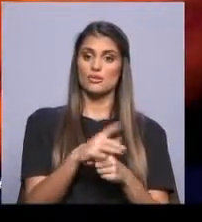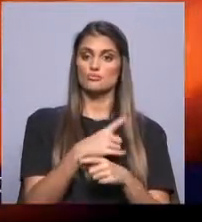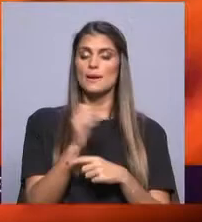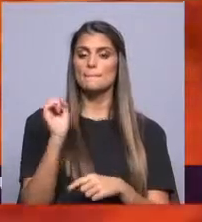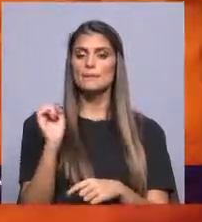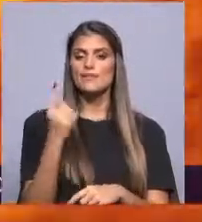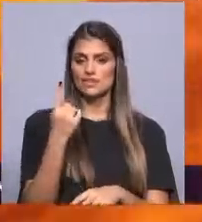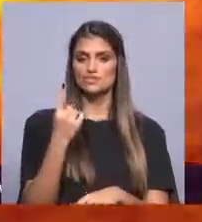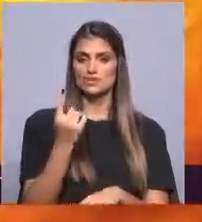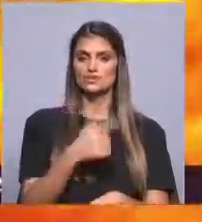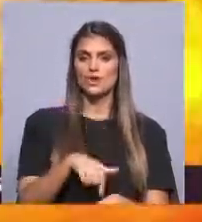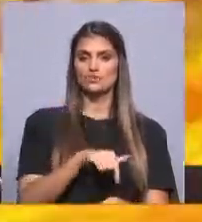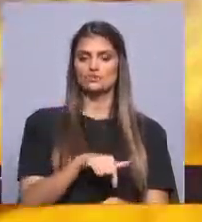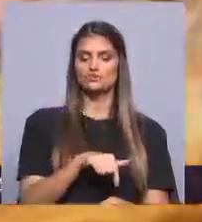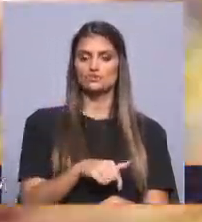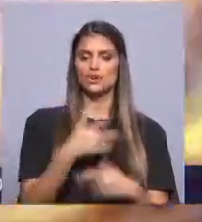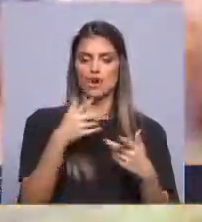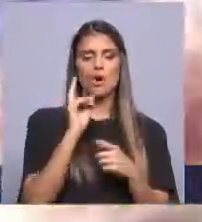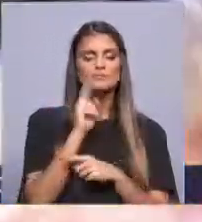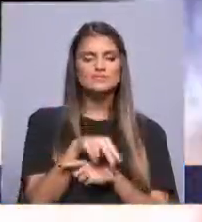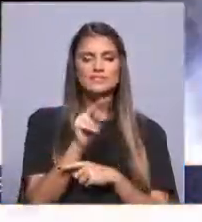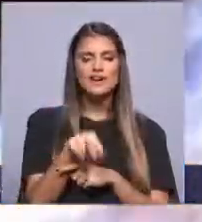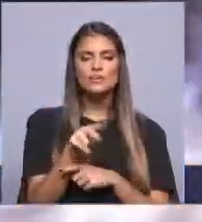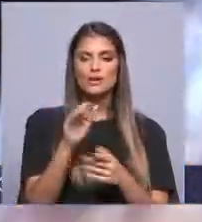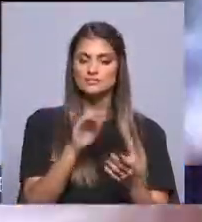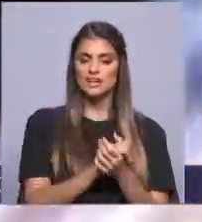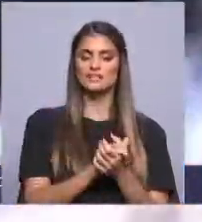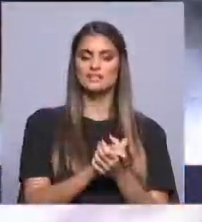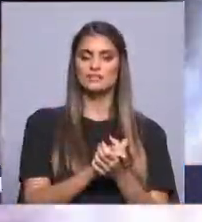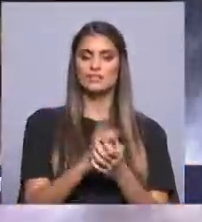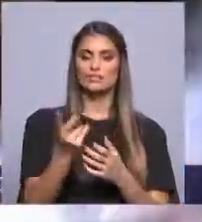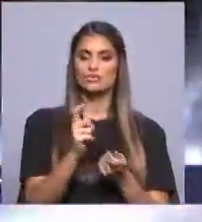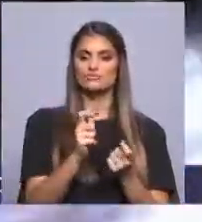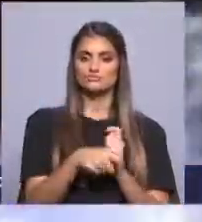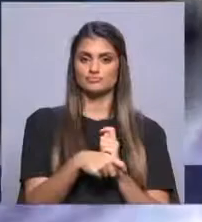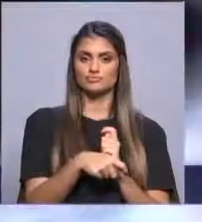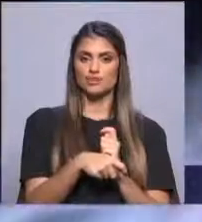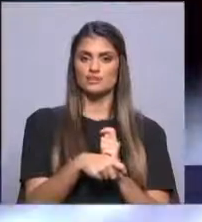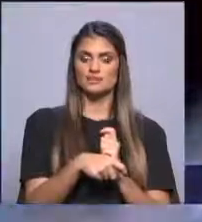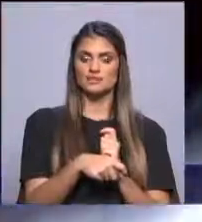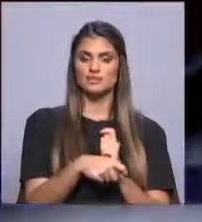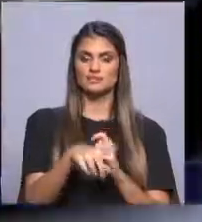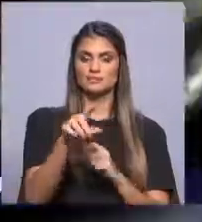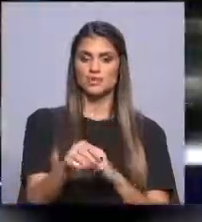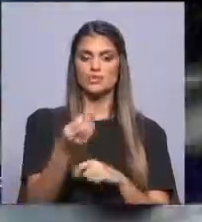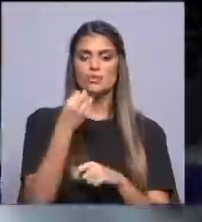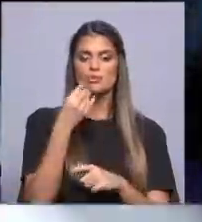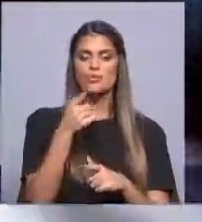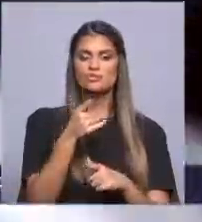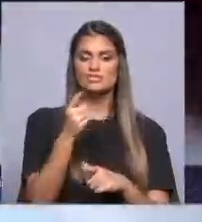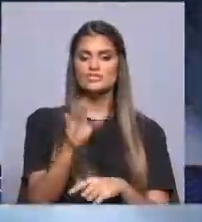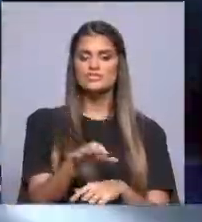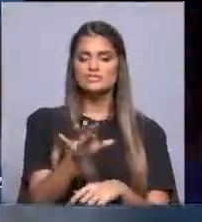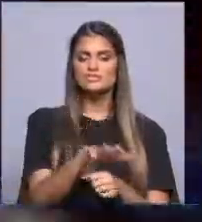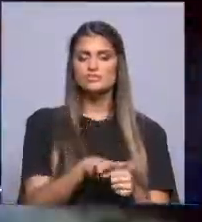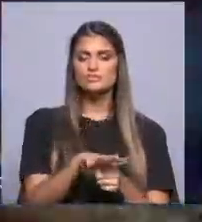vez que nós estamos a observar um casal em que ambos estão em transformação e em que, como é que este pulsar gira